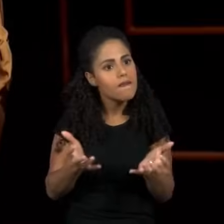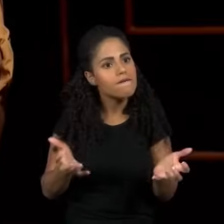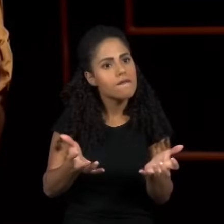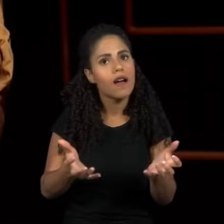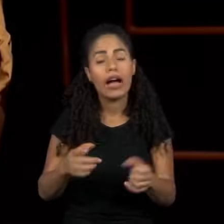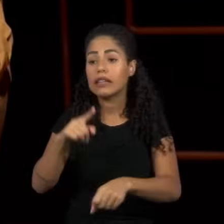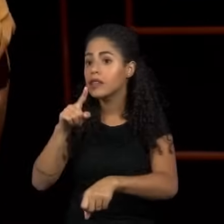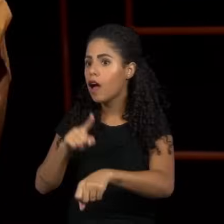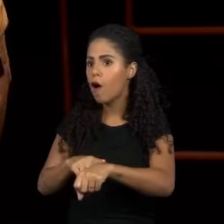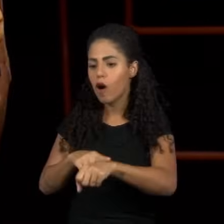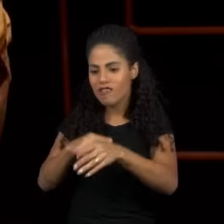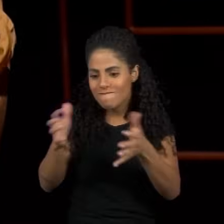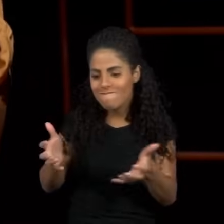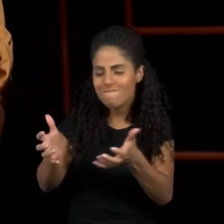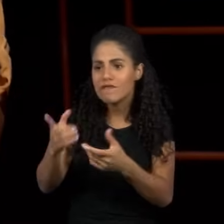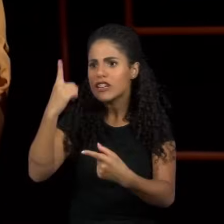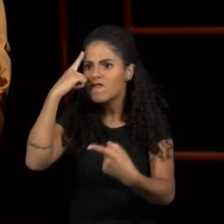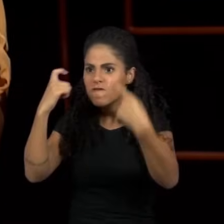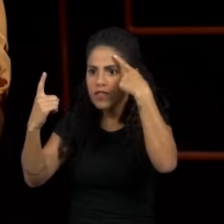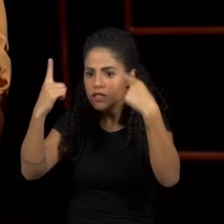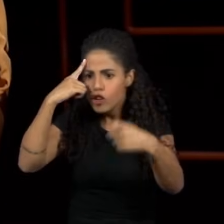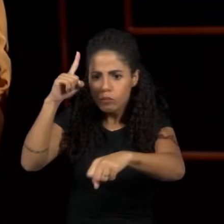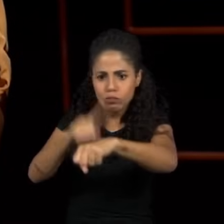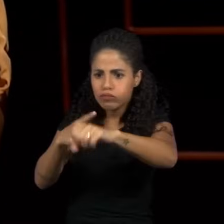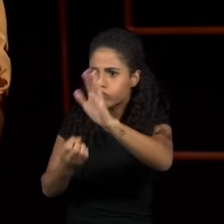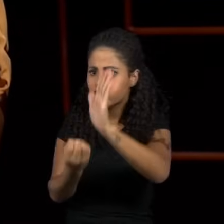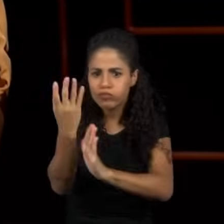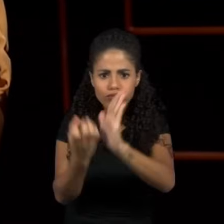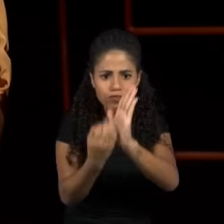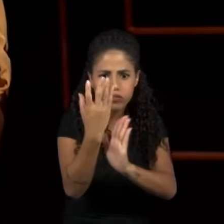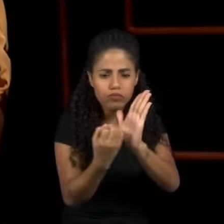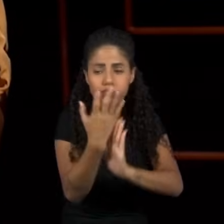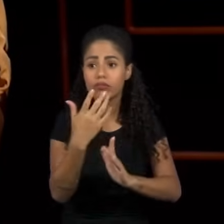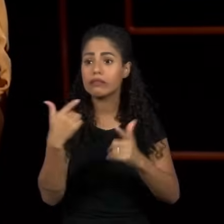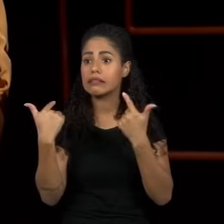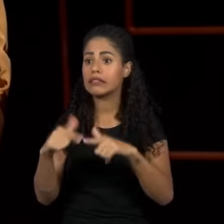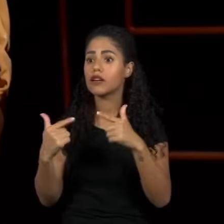Sim, inventando na hora, foi assim. E eu trabalhei